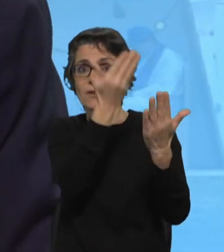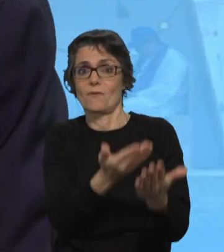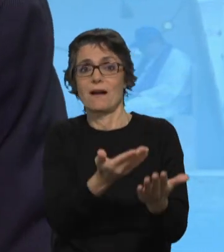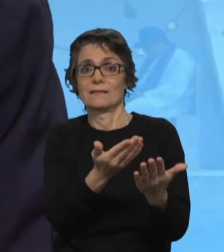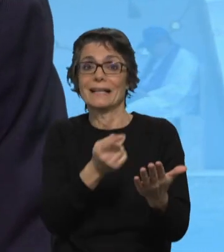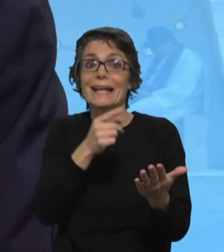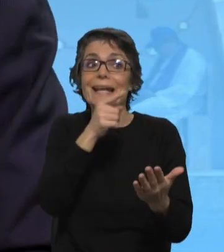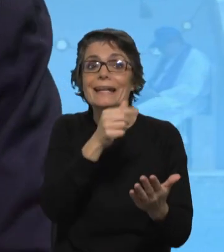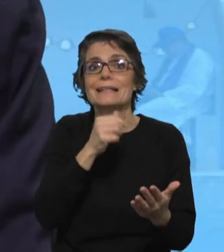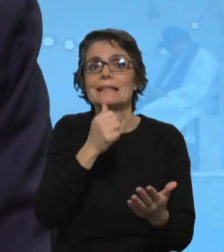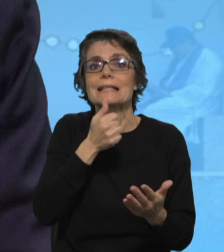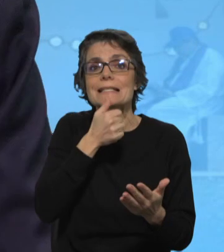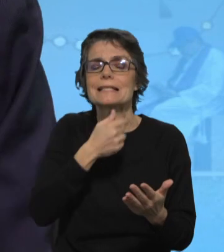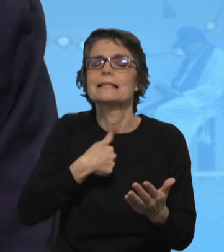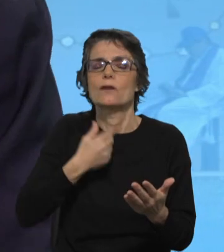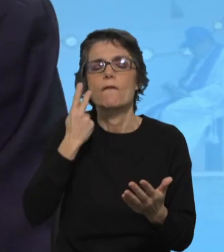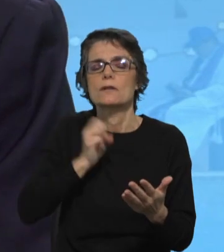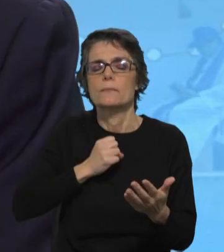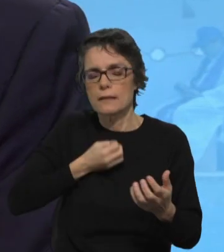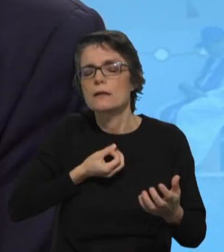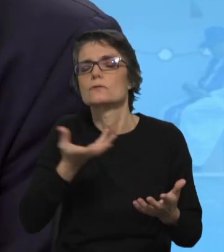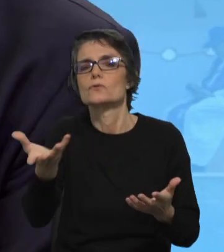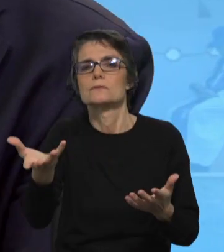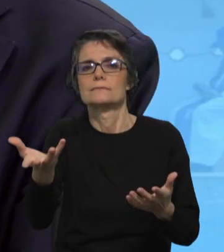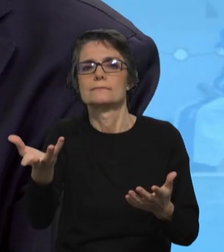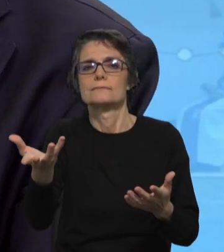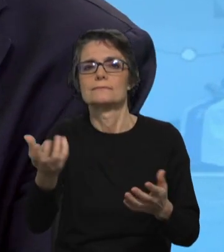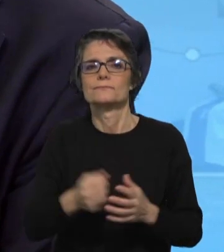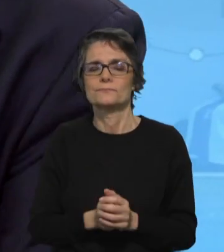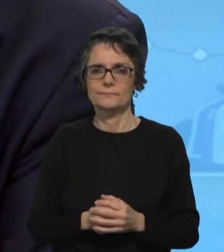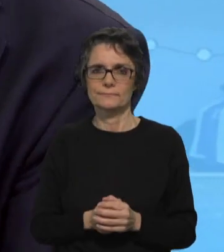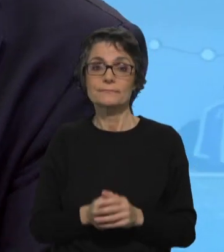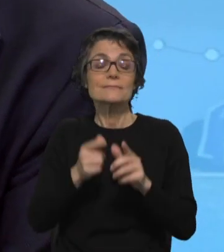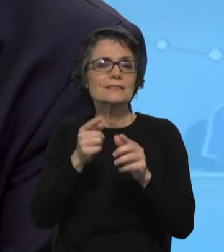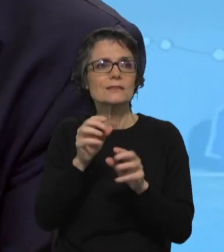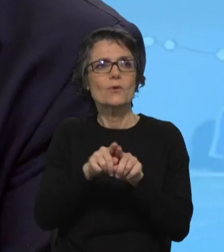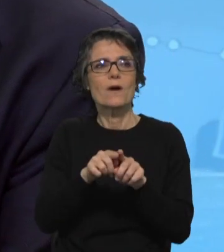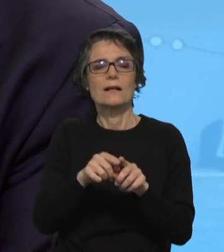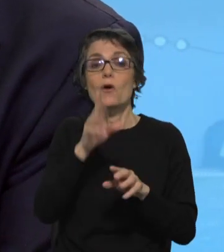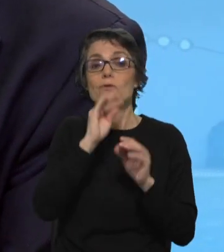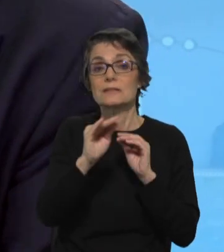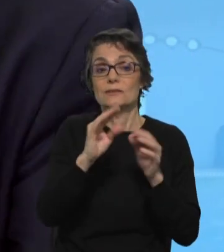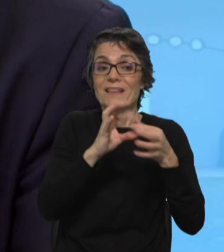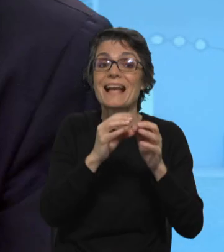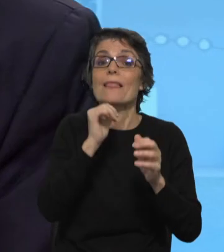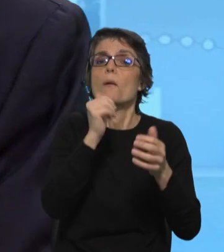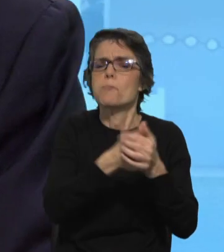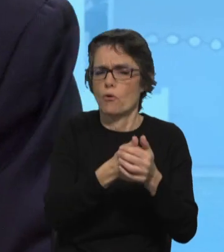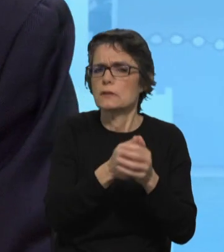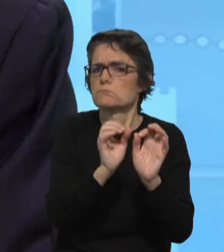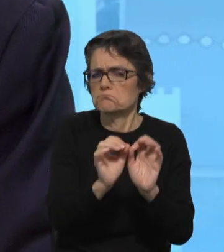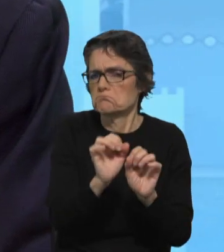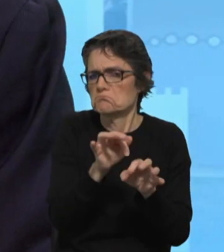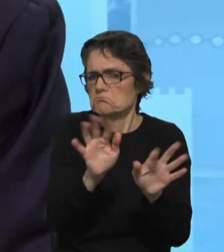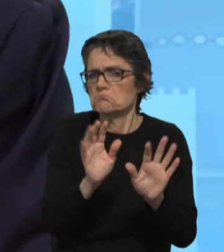E, portanto, neste sentido, e este é um silêncio que pode ser um silêncio do vazio da morte, e admito que